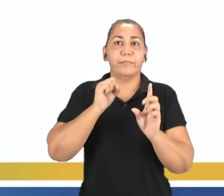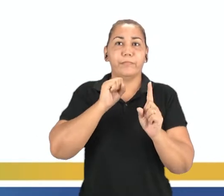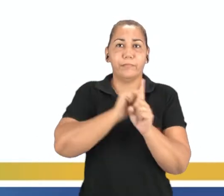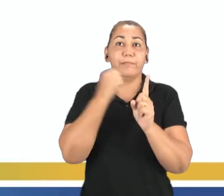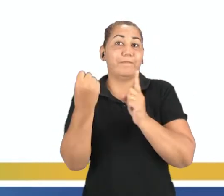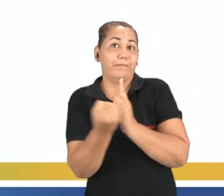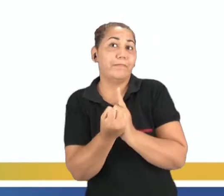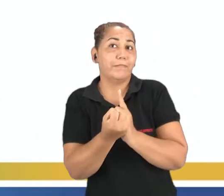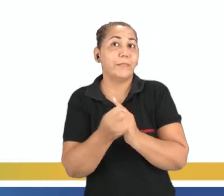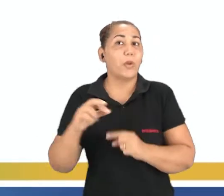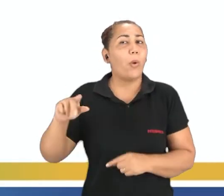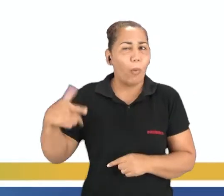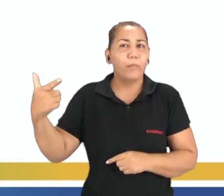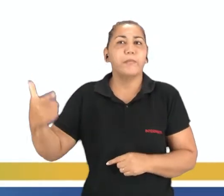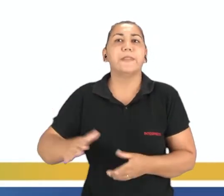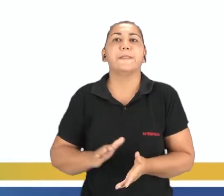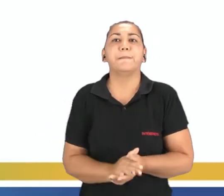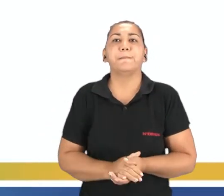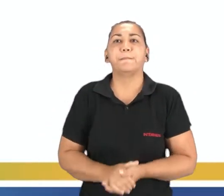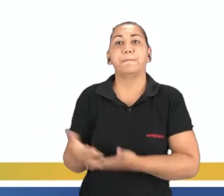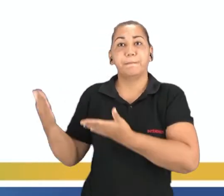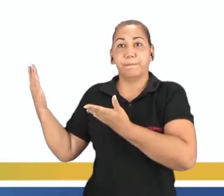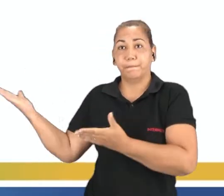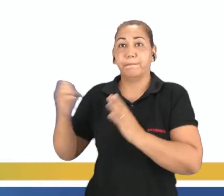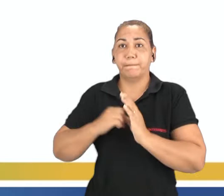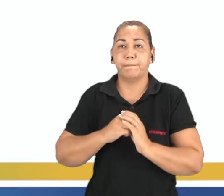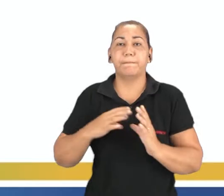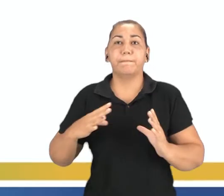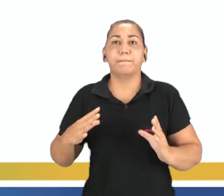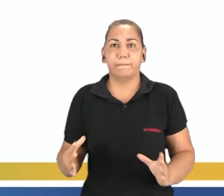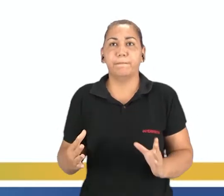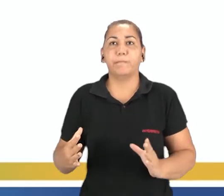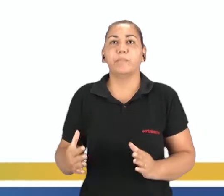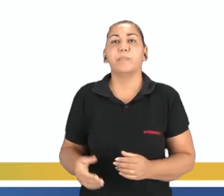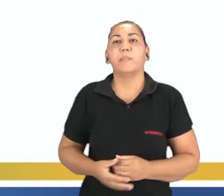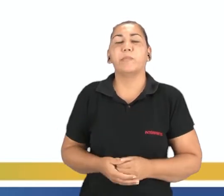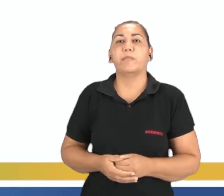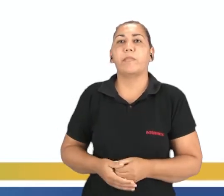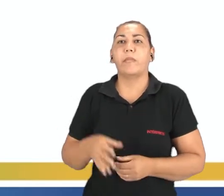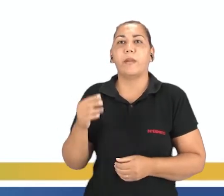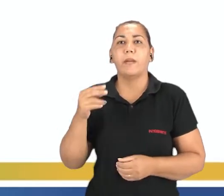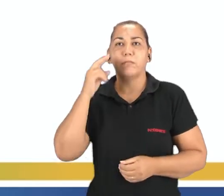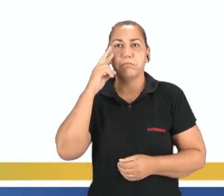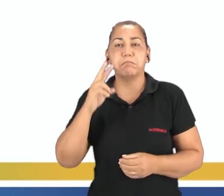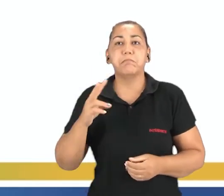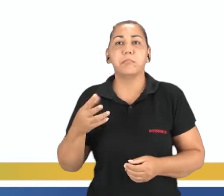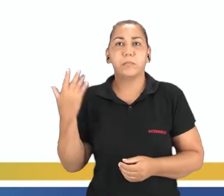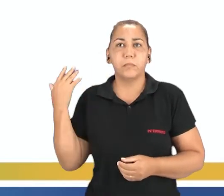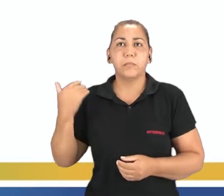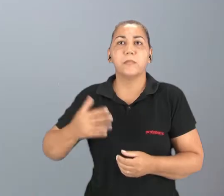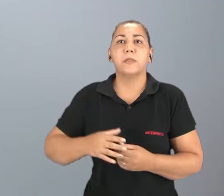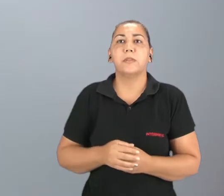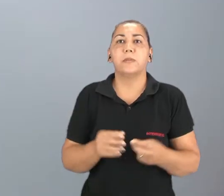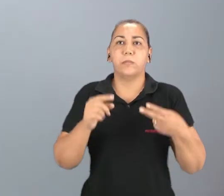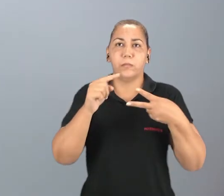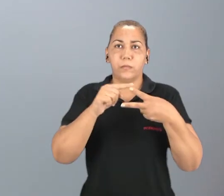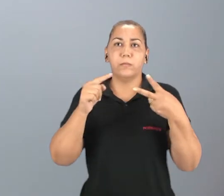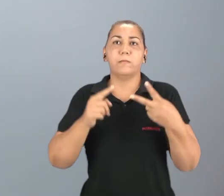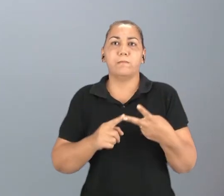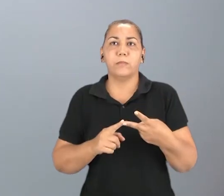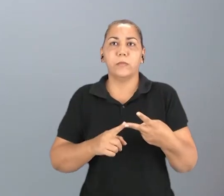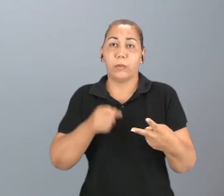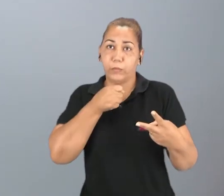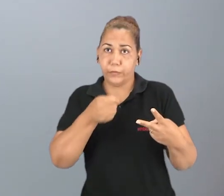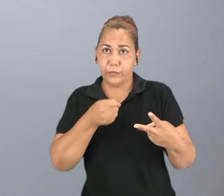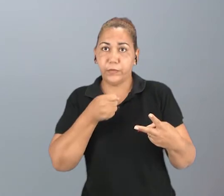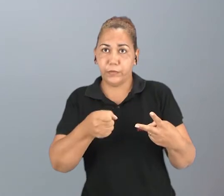outras. Vejamos então agora as características, né? Vimos agora inicialmente que ele é composto por duas partes,